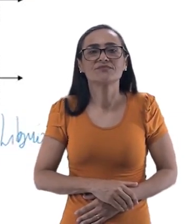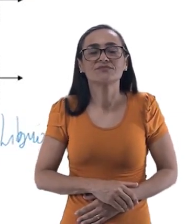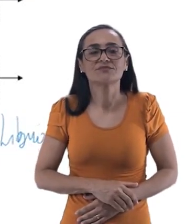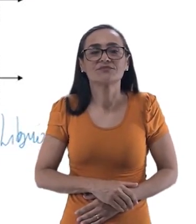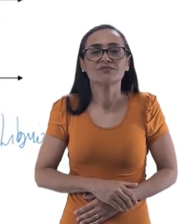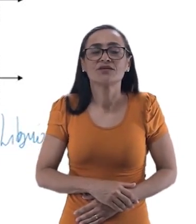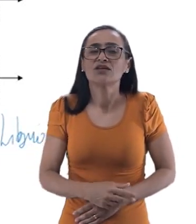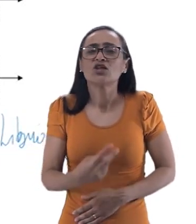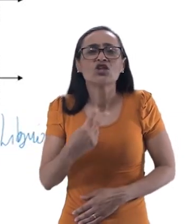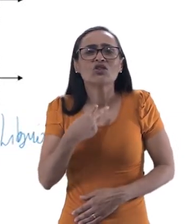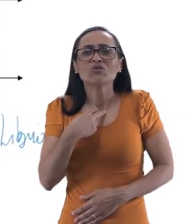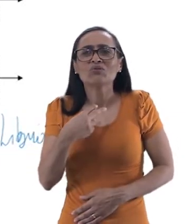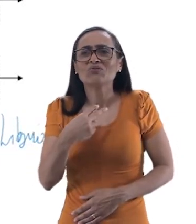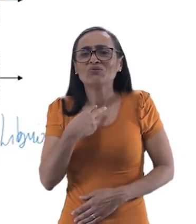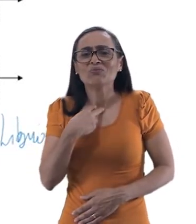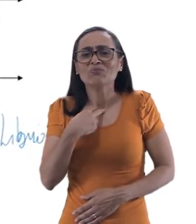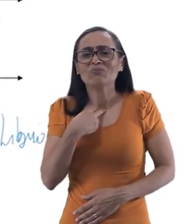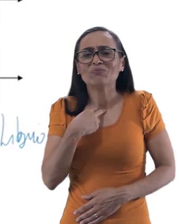Não pode ser